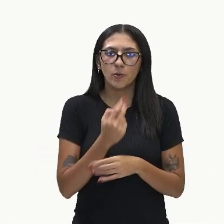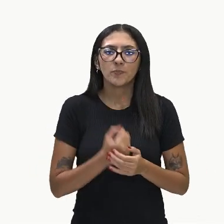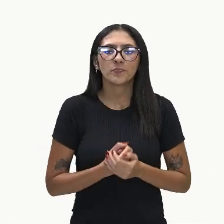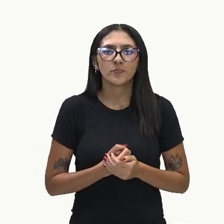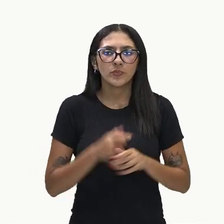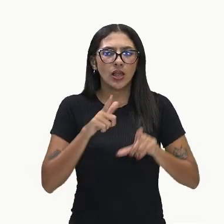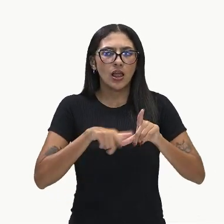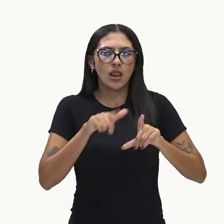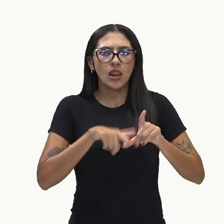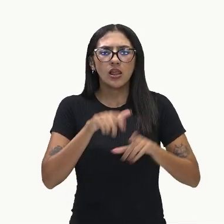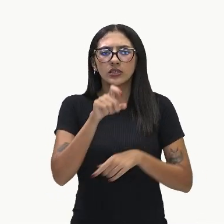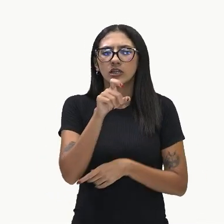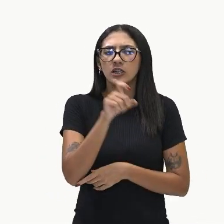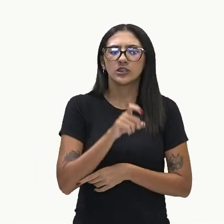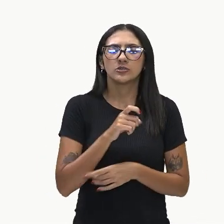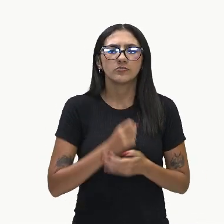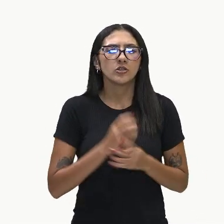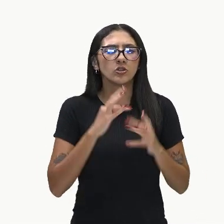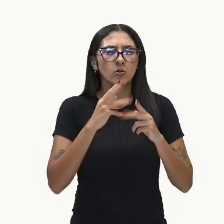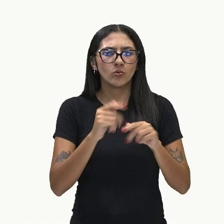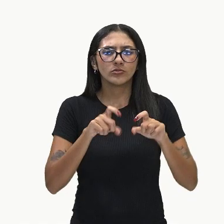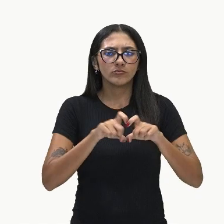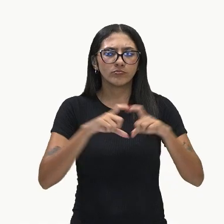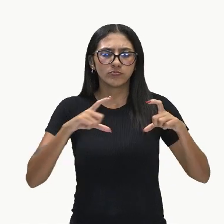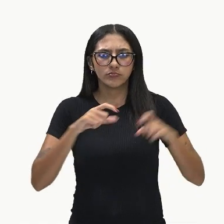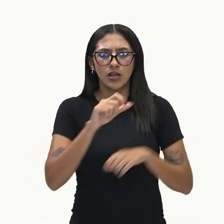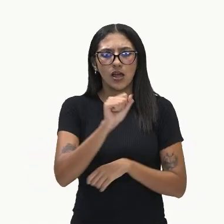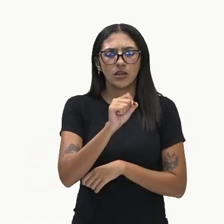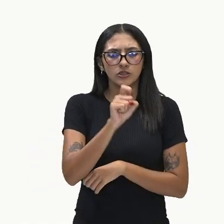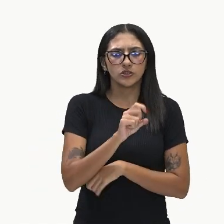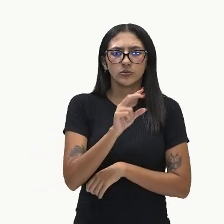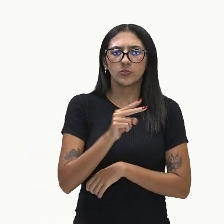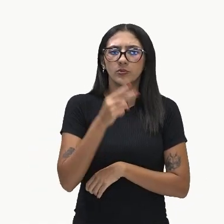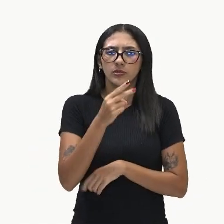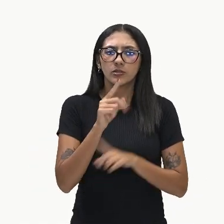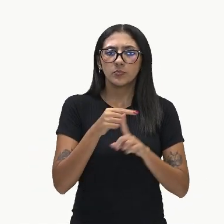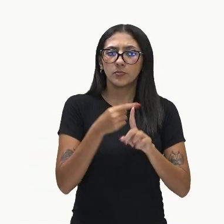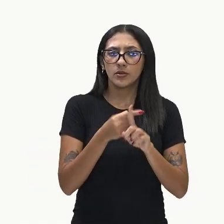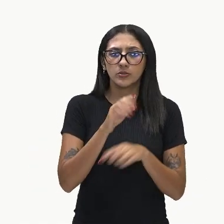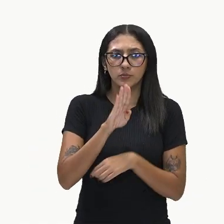toda a equação da forma ax² mais